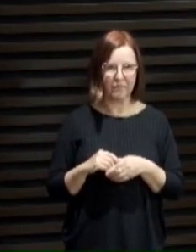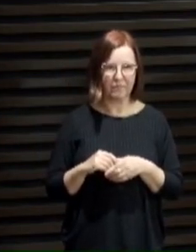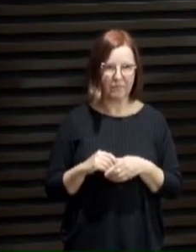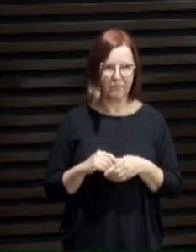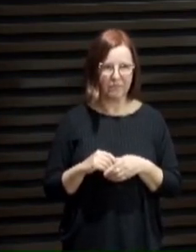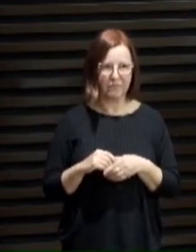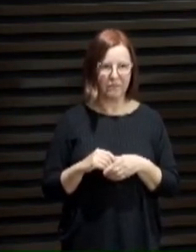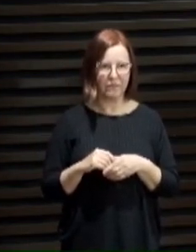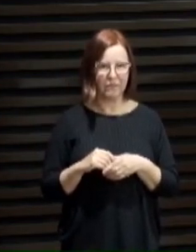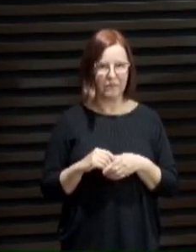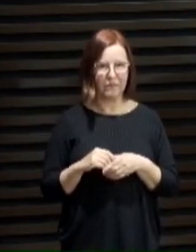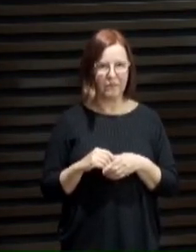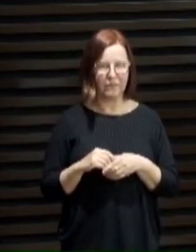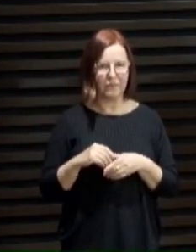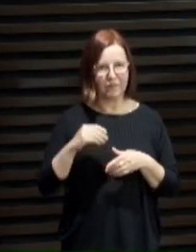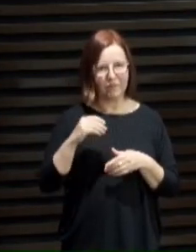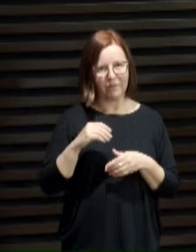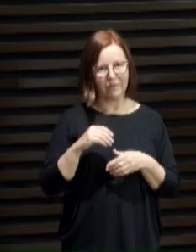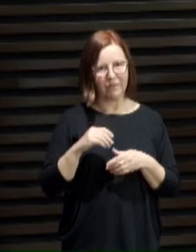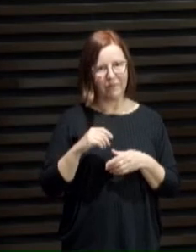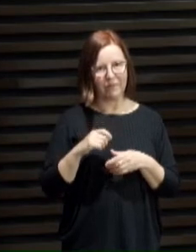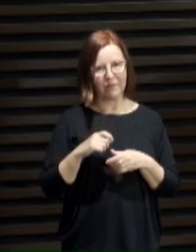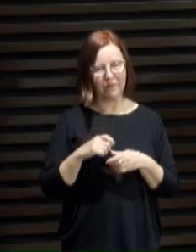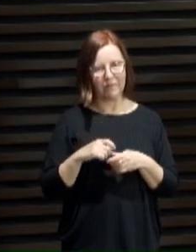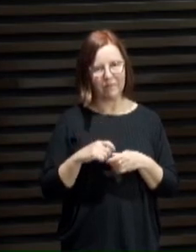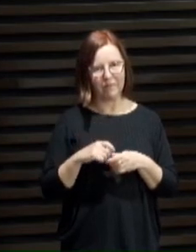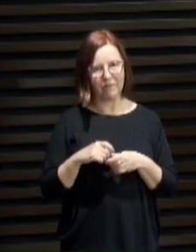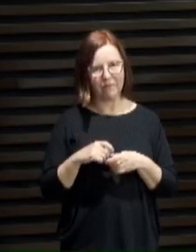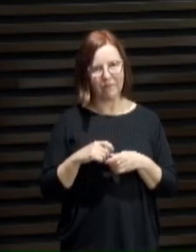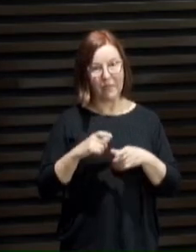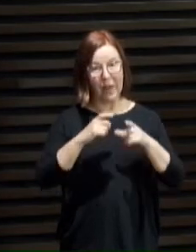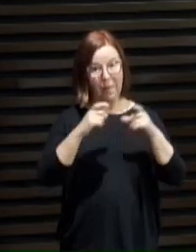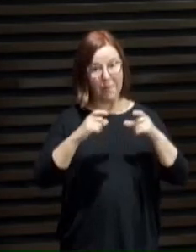Você sabe que a maior prova de Jó foi a prova do amor.